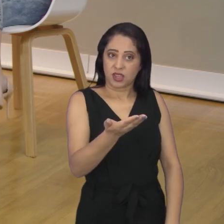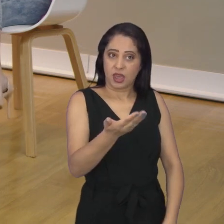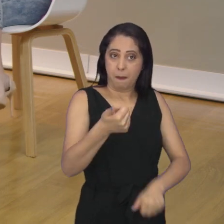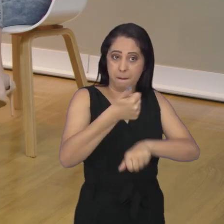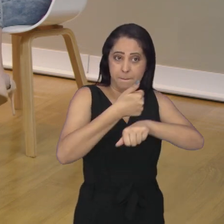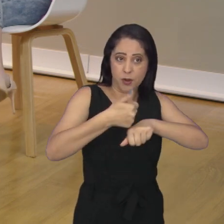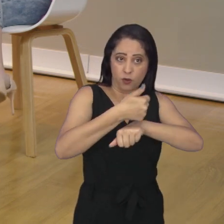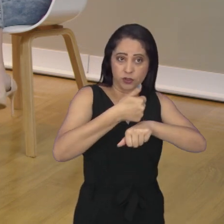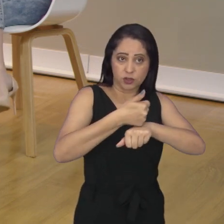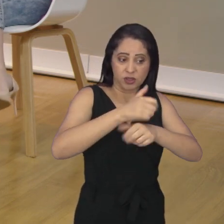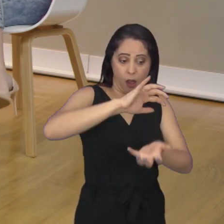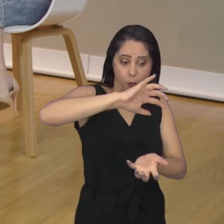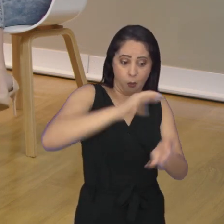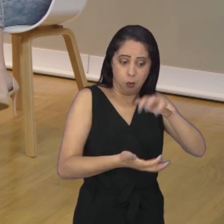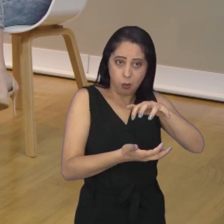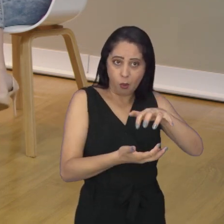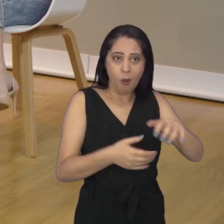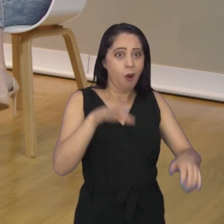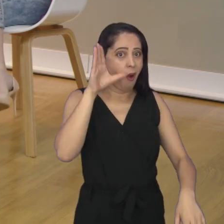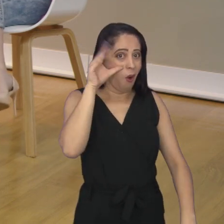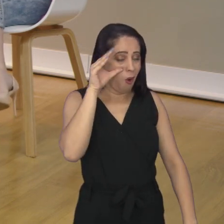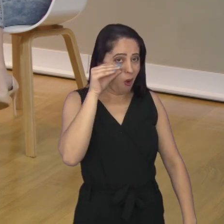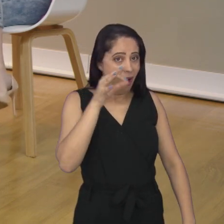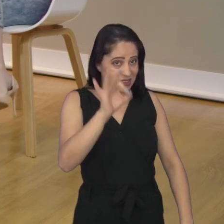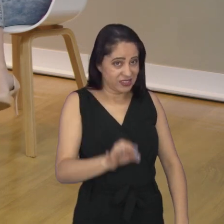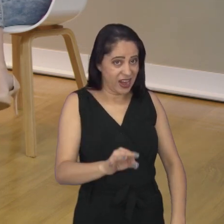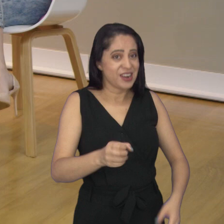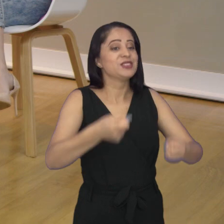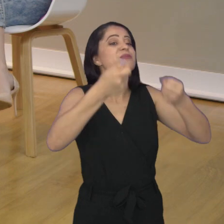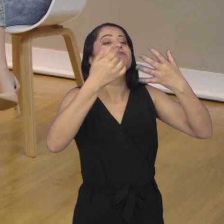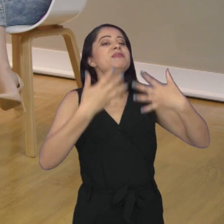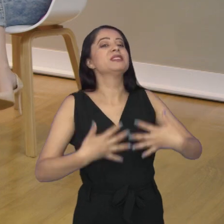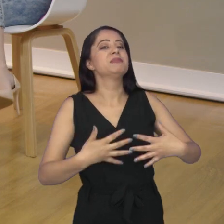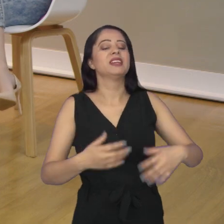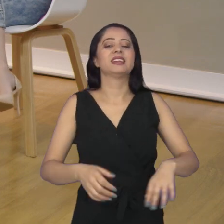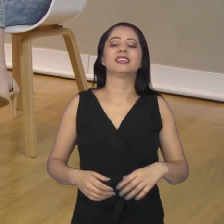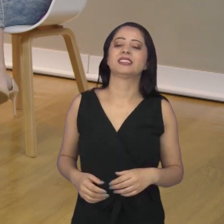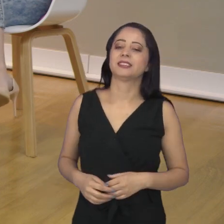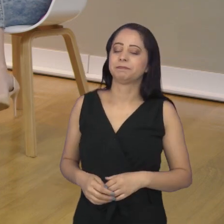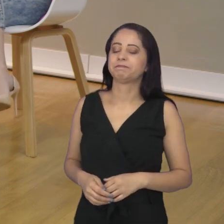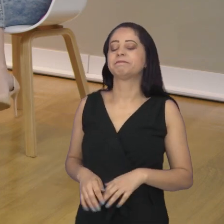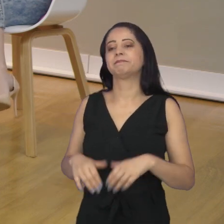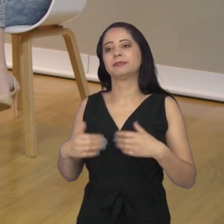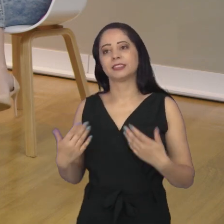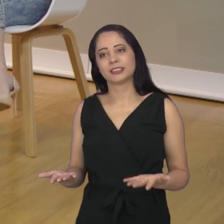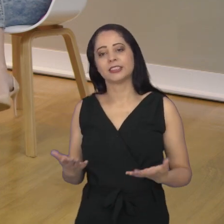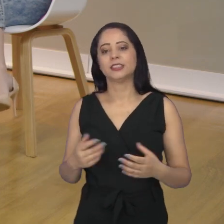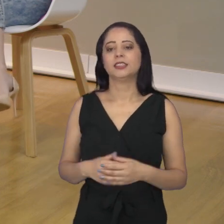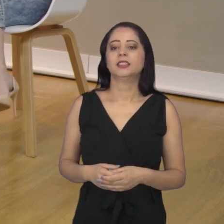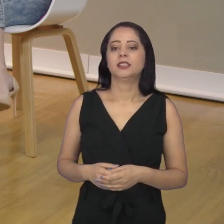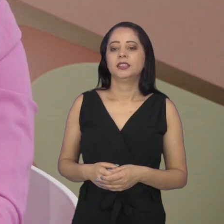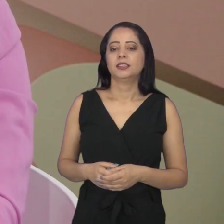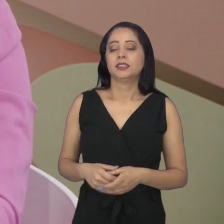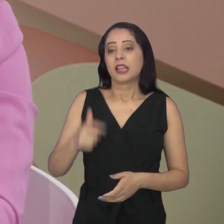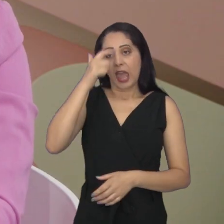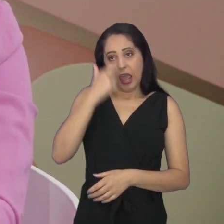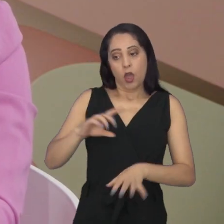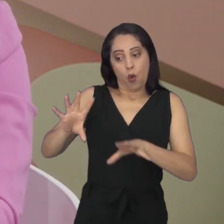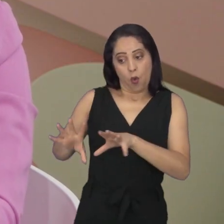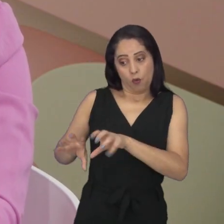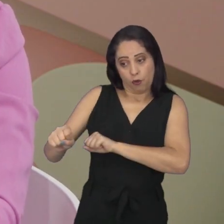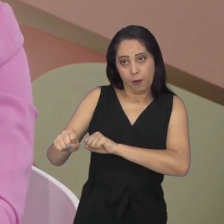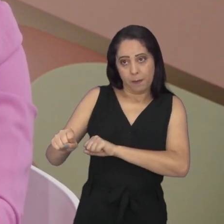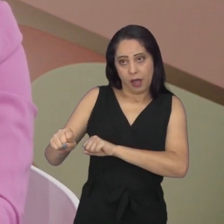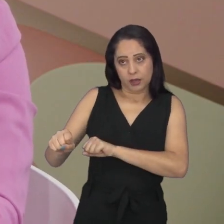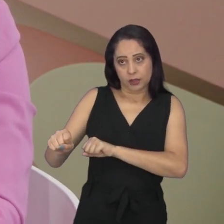transição bastante curiosa. Conta pra gente essa história. Bom, Gi, vamos lá. Eu sou formada há